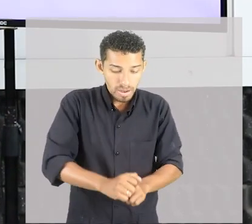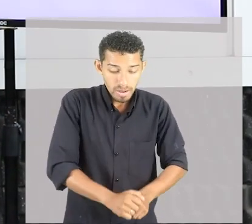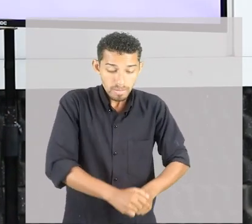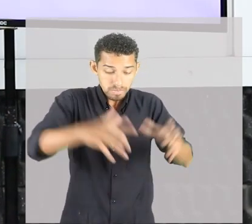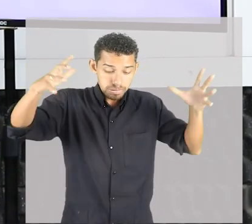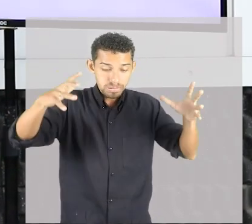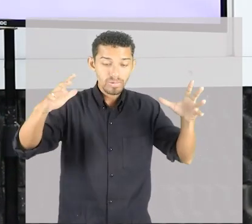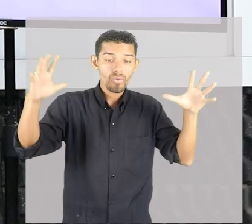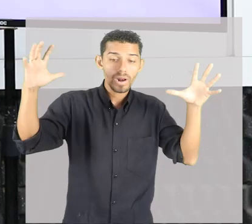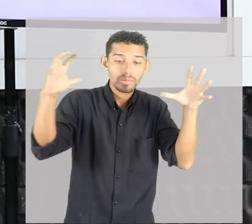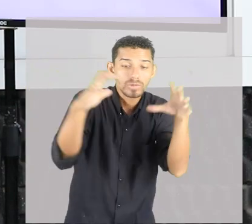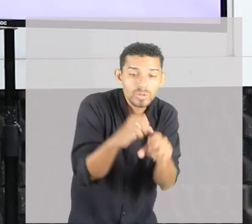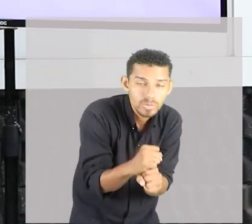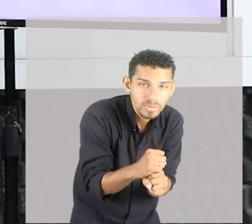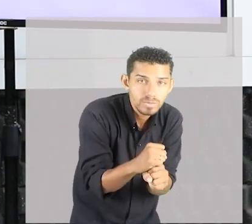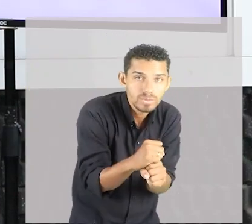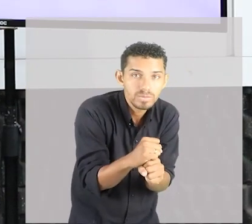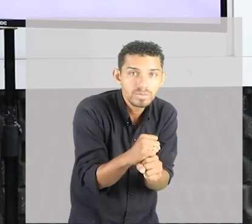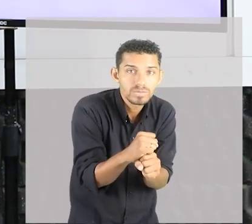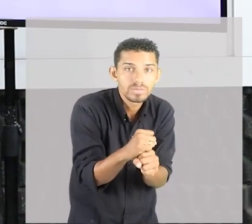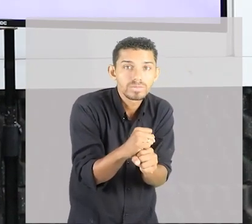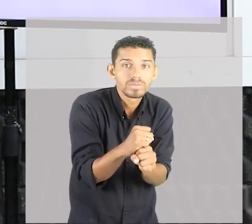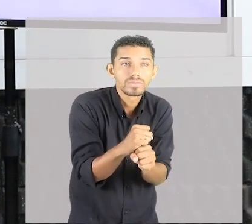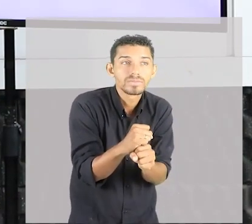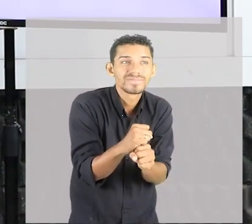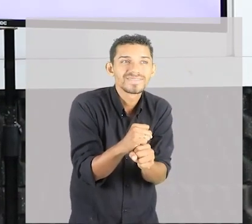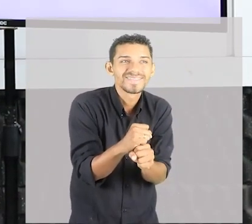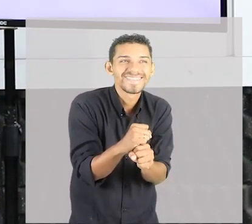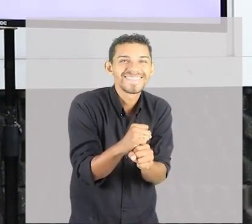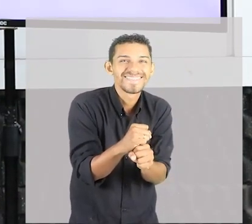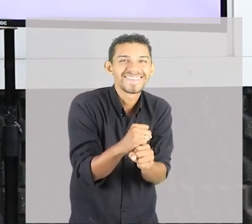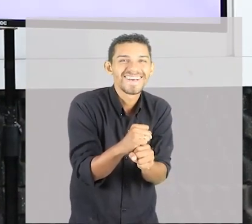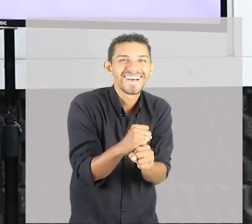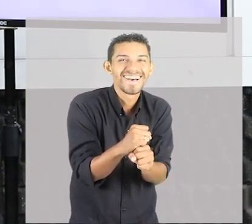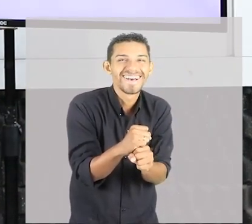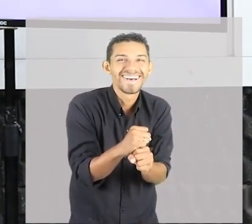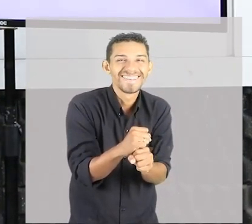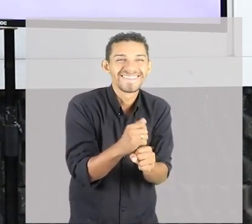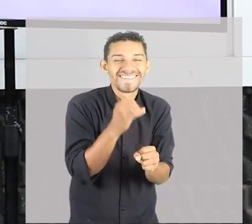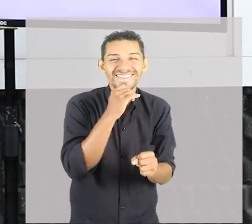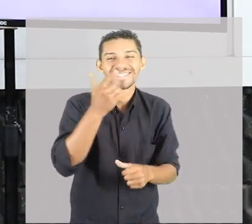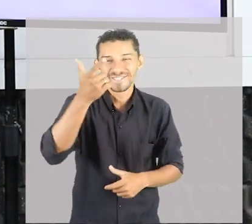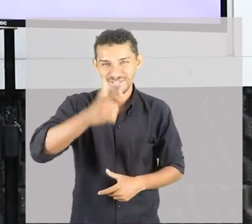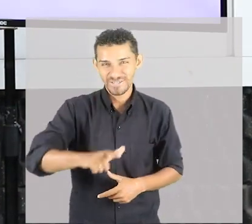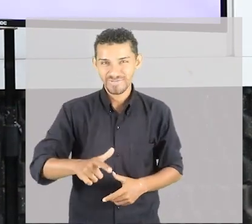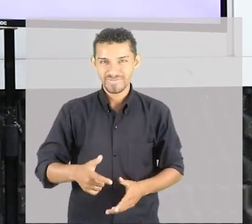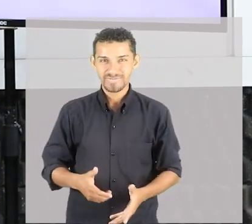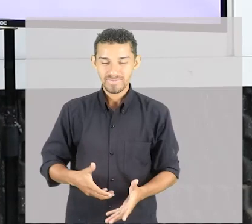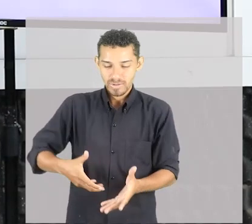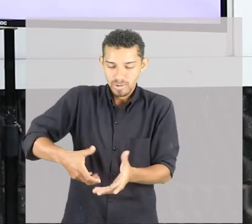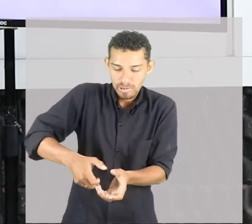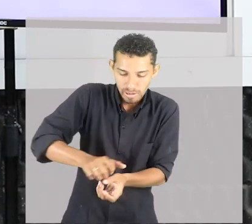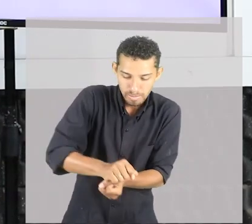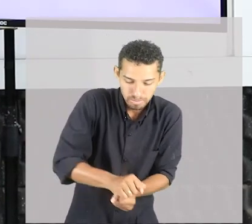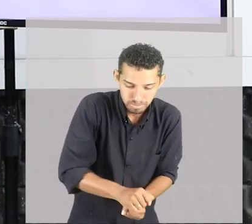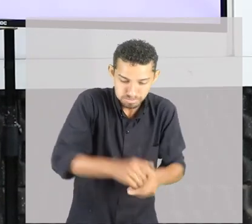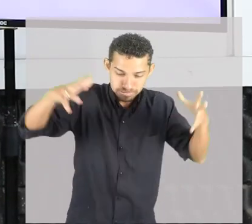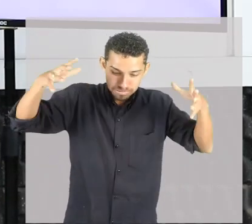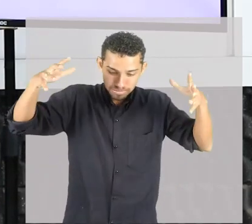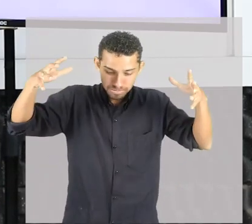ela implode show P esse meu intérprete é muito top de novo aí ela